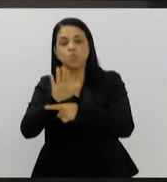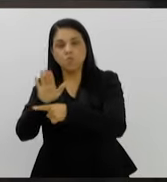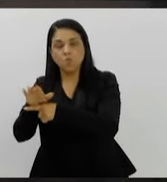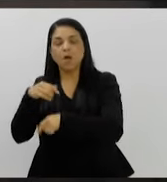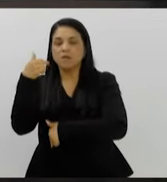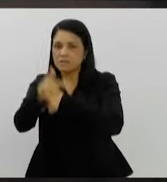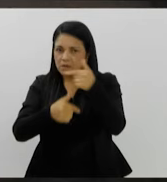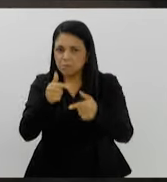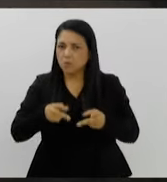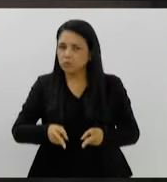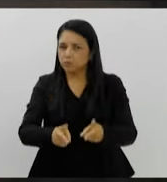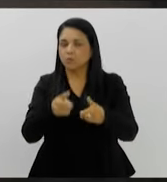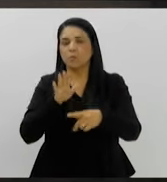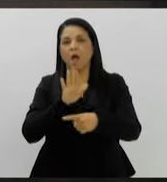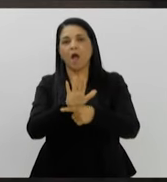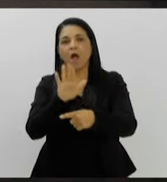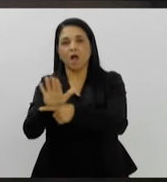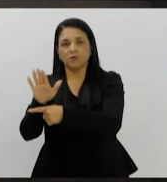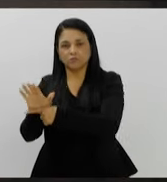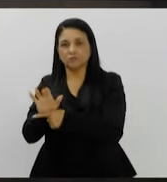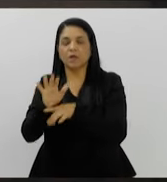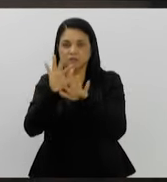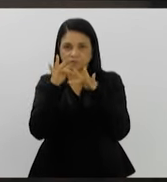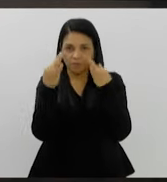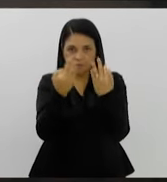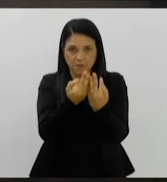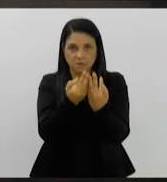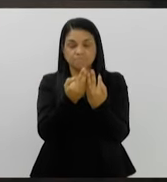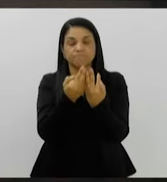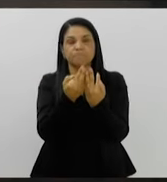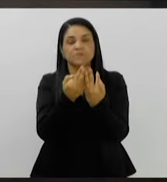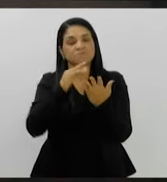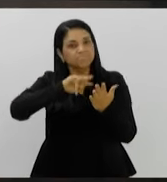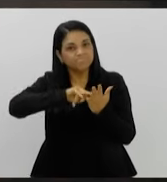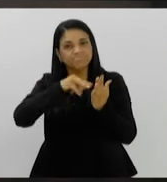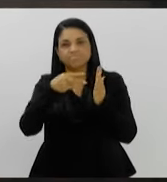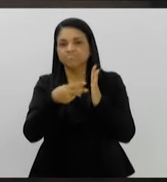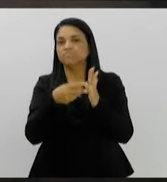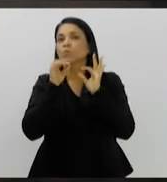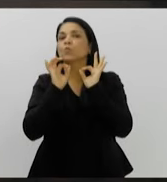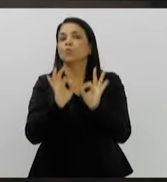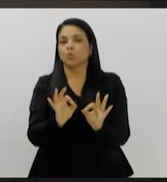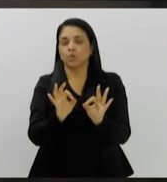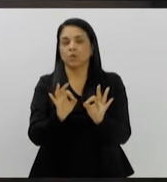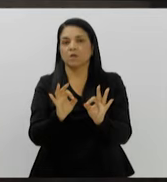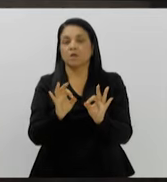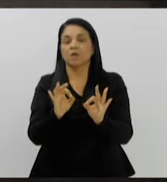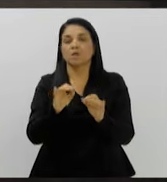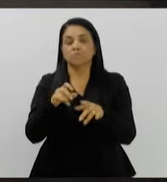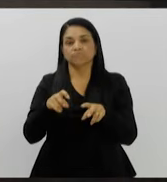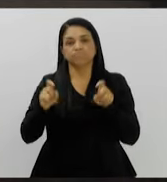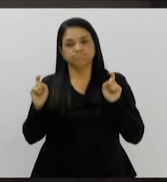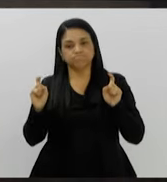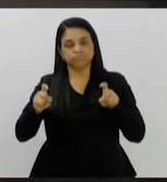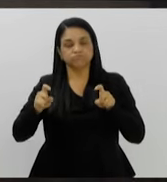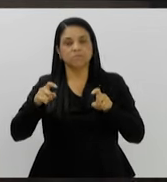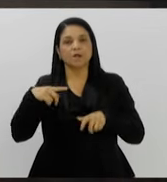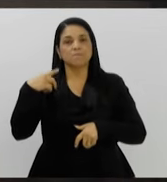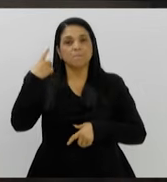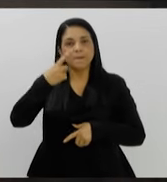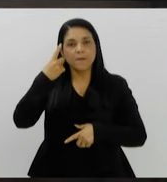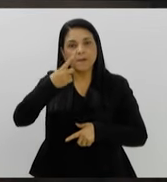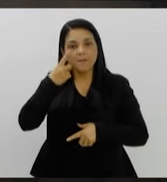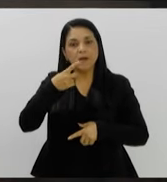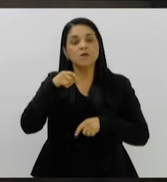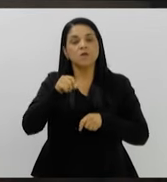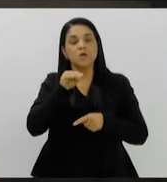próximo que eu acho que de verdade é o verdadeiro sentido de estar parlamentar é justamente cuidar daqueles que